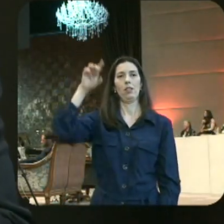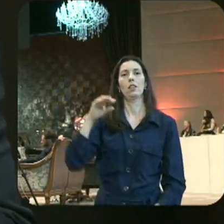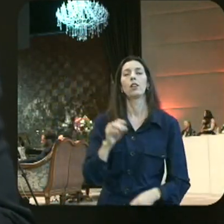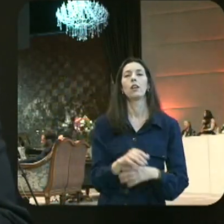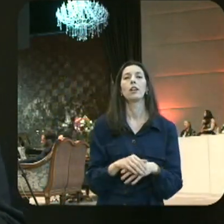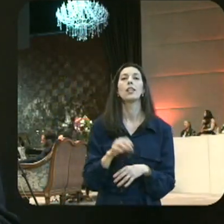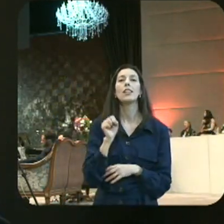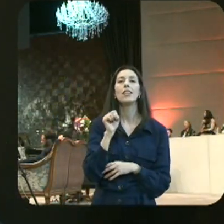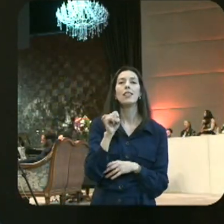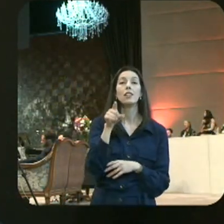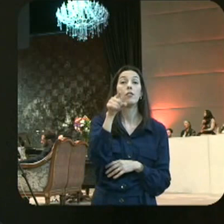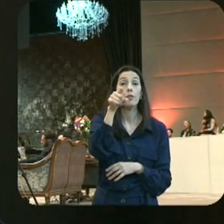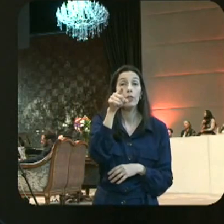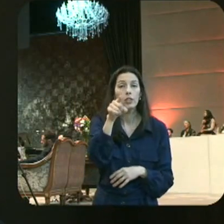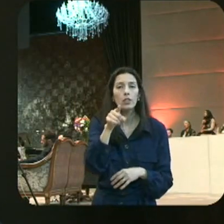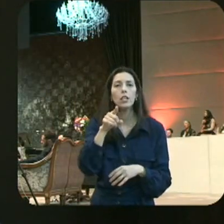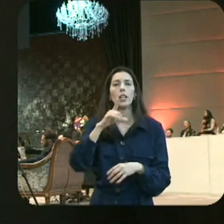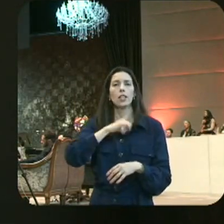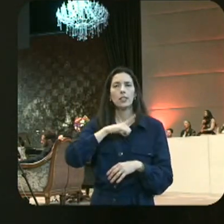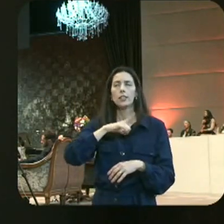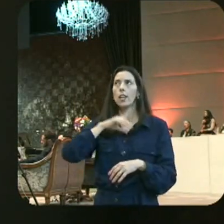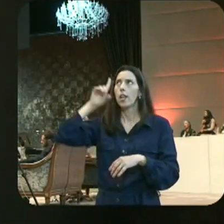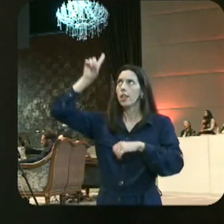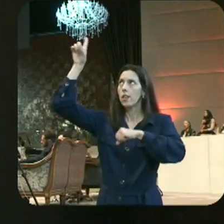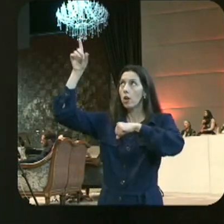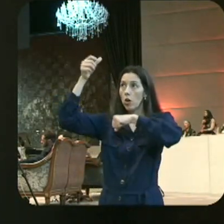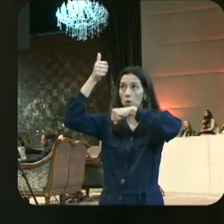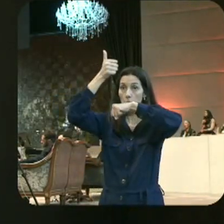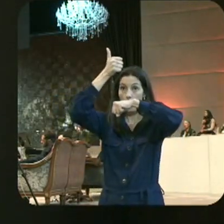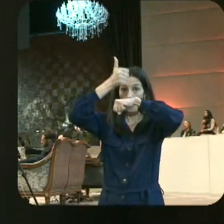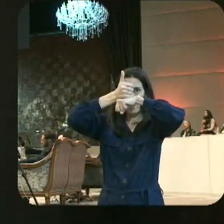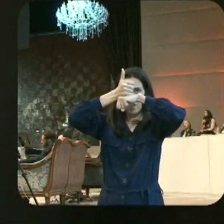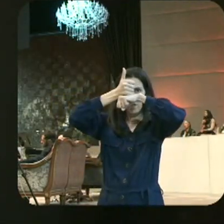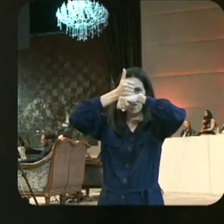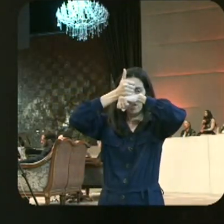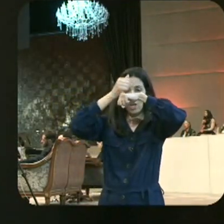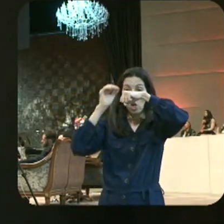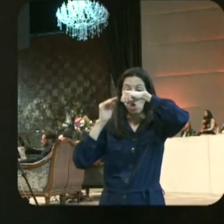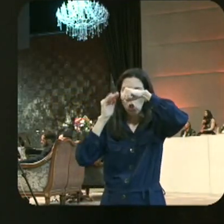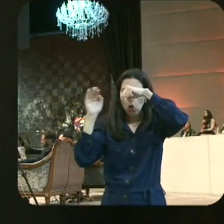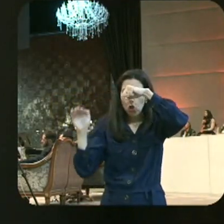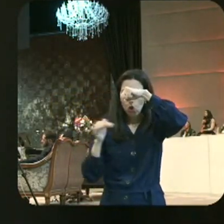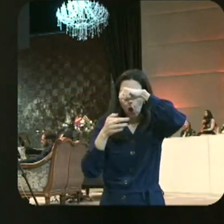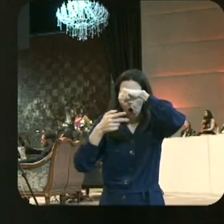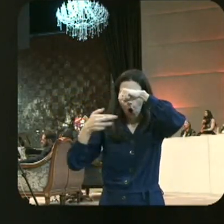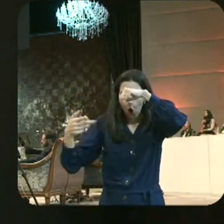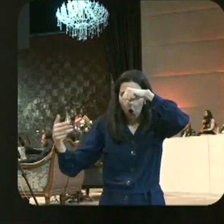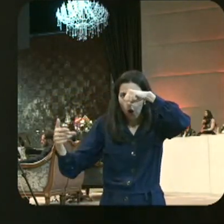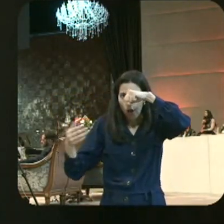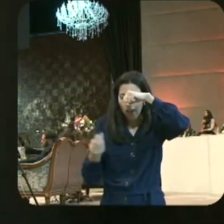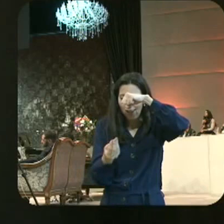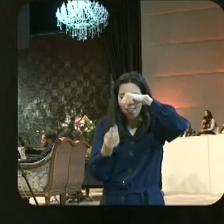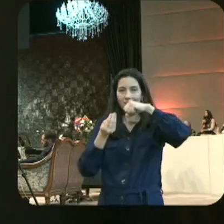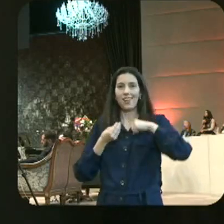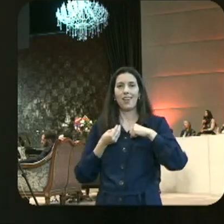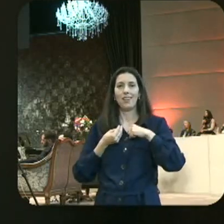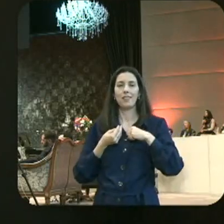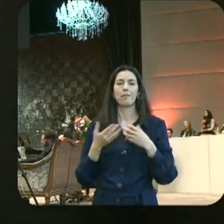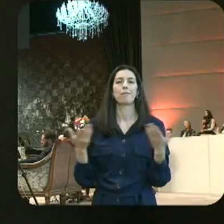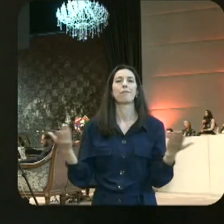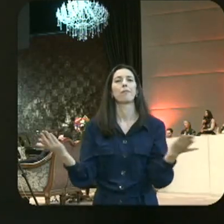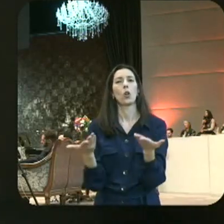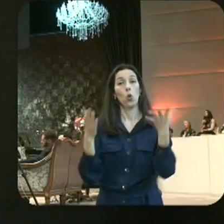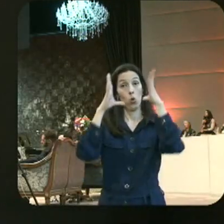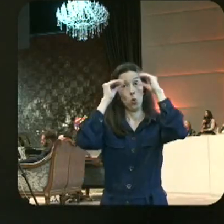lugar, todas as outras coisas são acrescentadas. Hoje à noite eu vou continuar